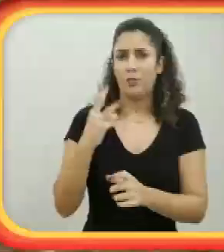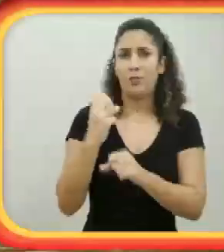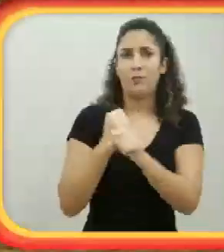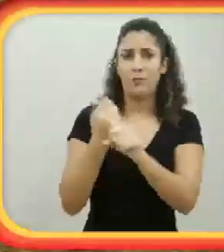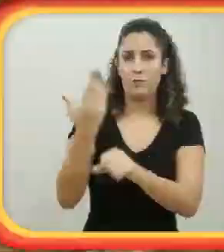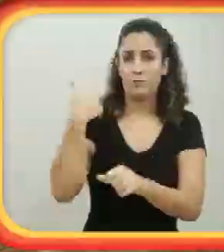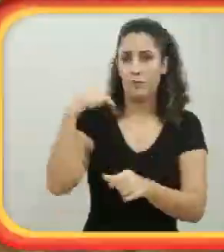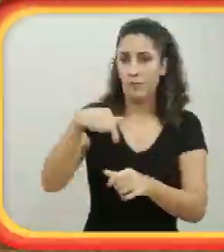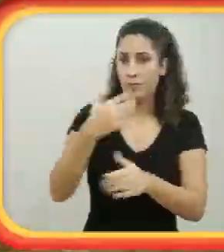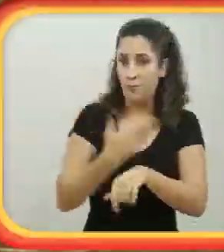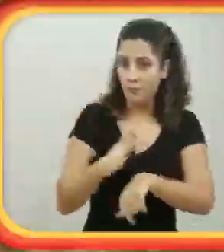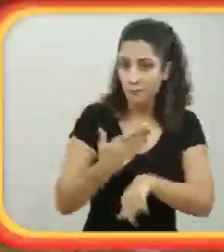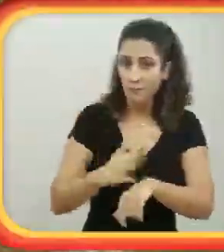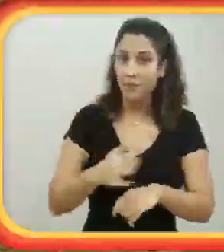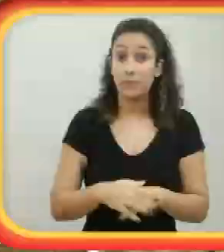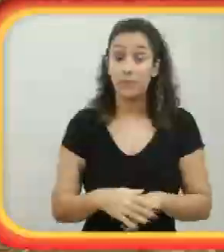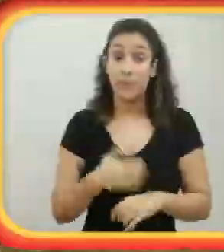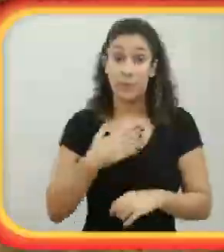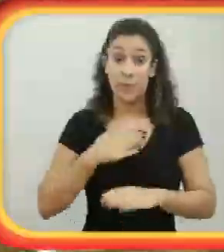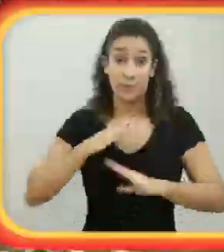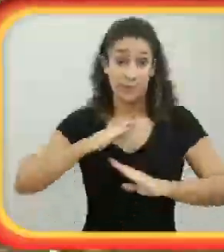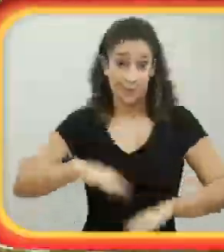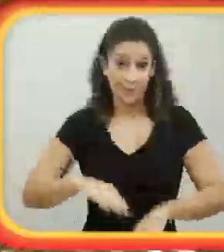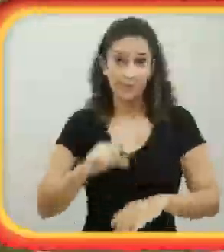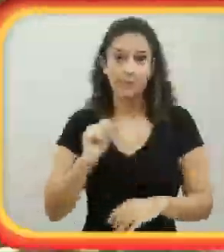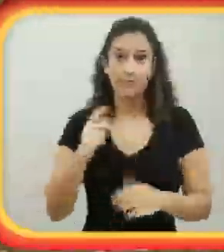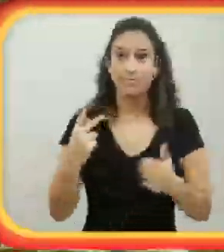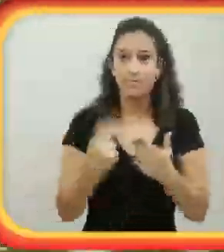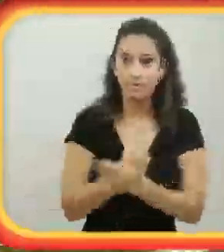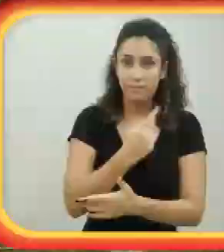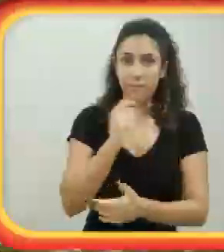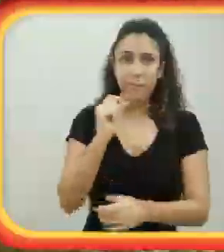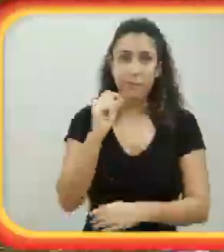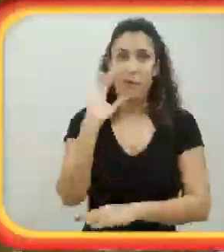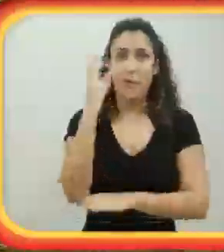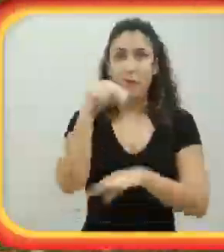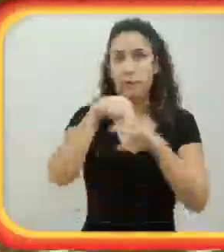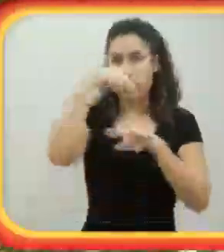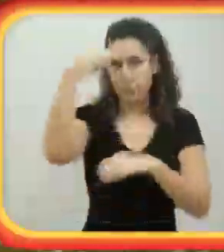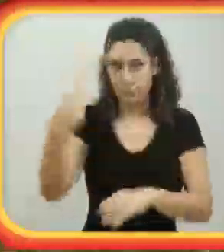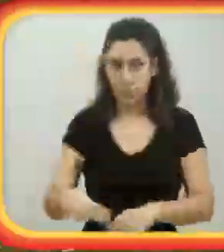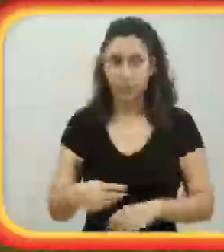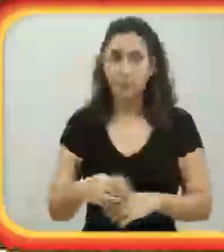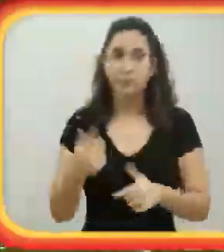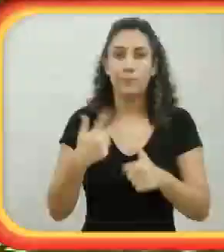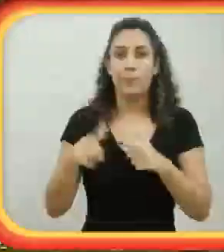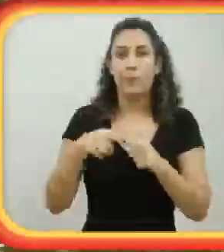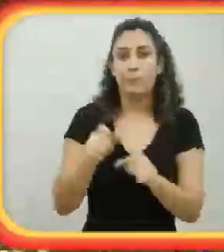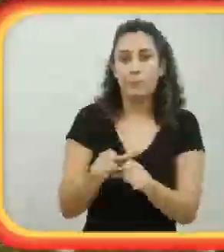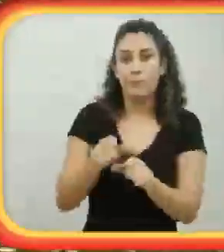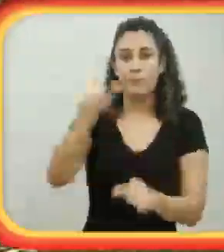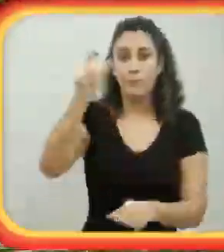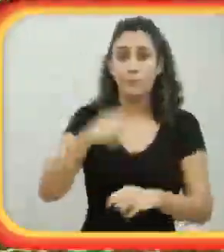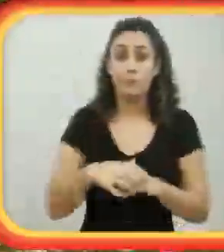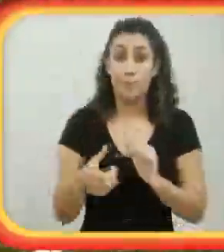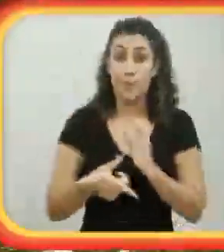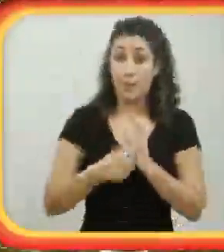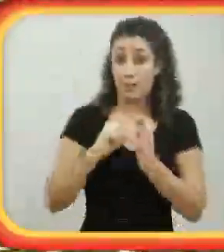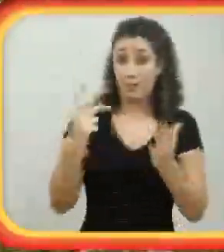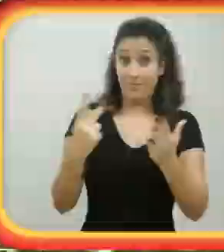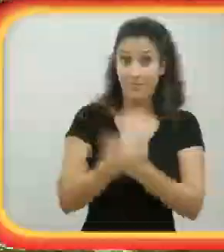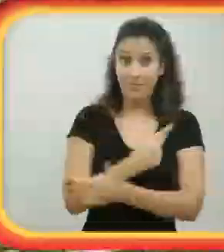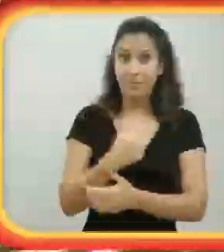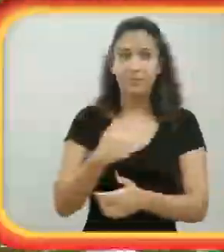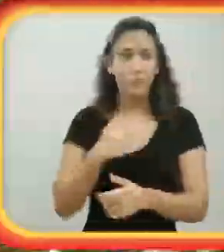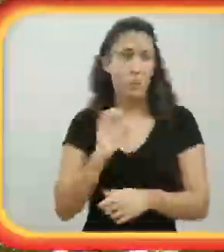a modalidade e estou há uns 3 anos já na atividade. A minha paraplegia teve origem a uma queda de árvore e eu